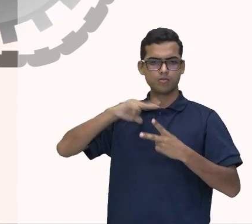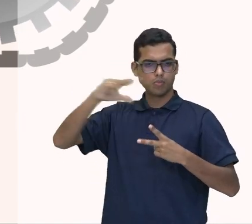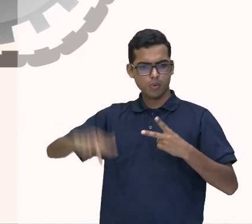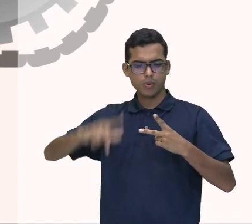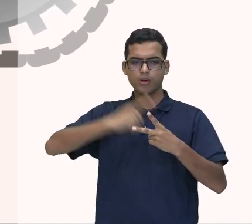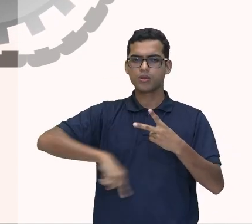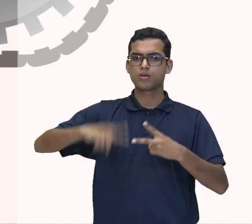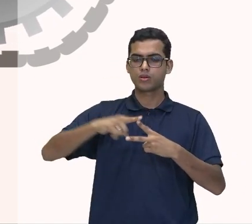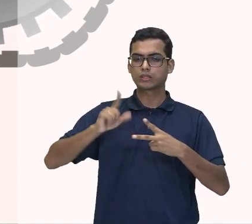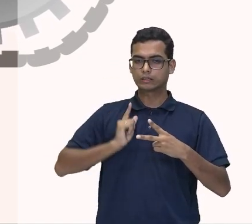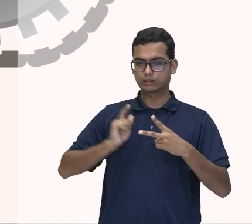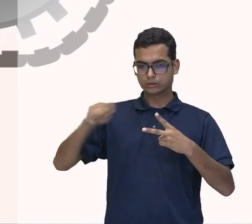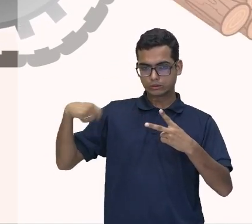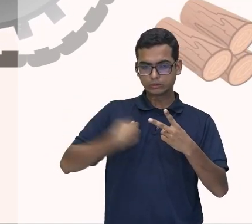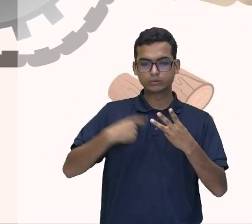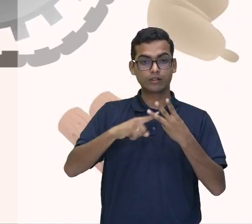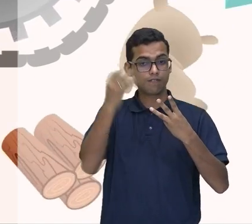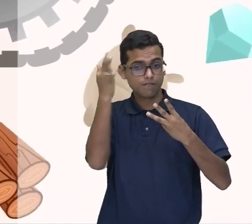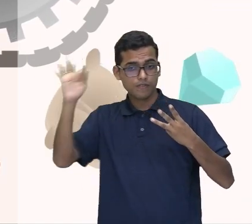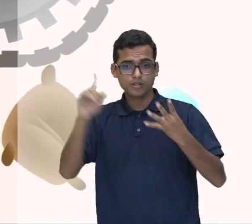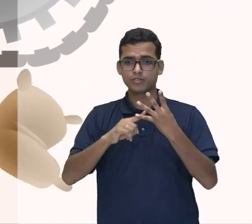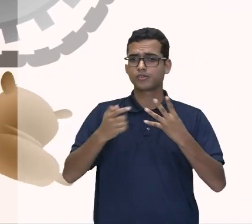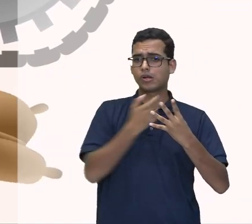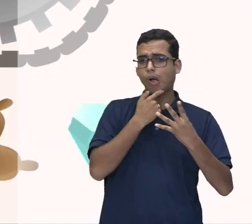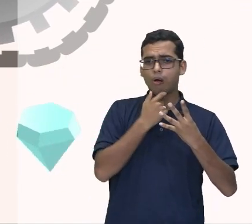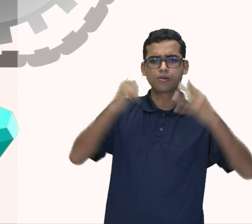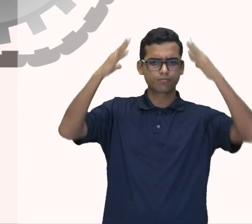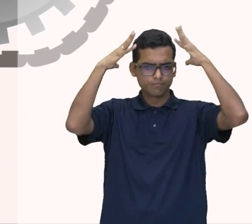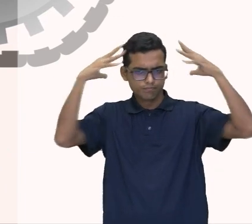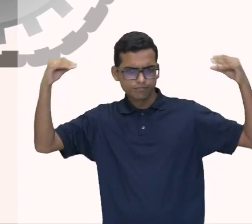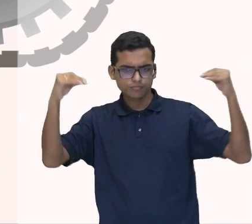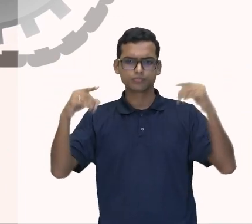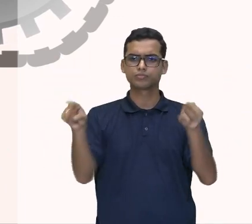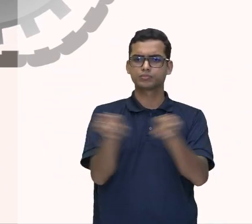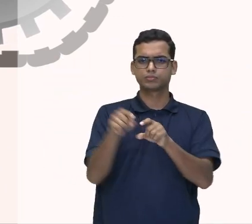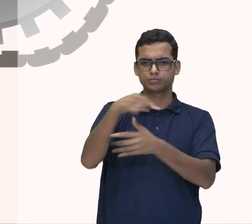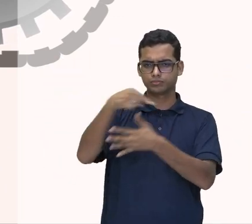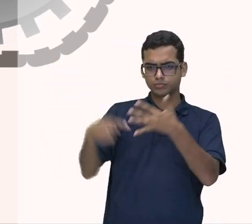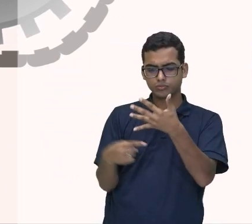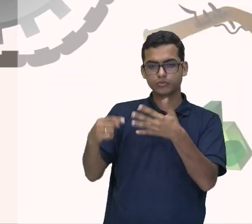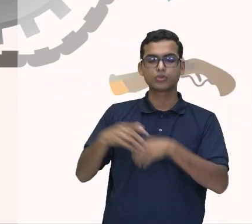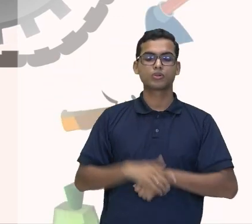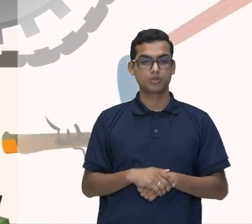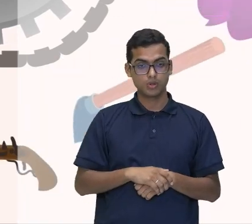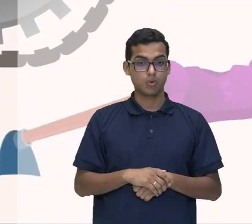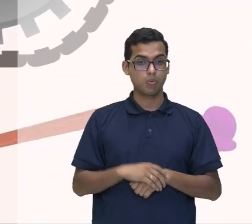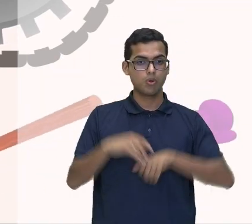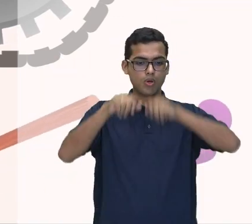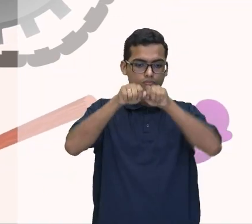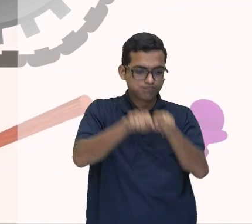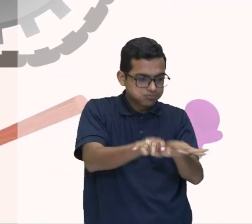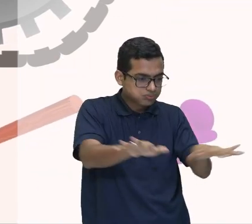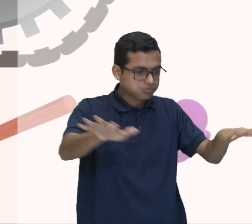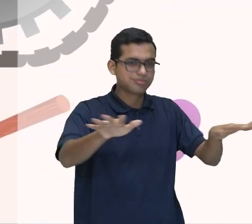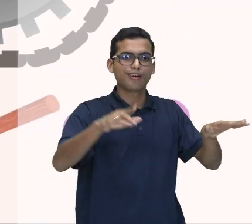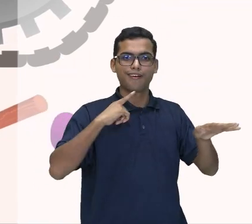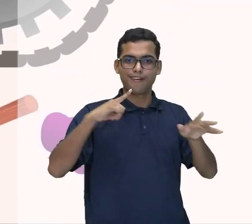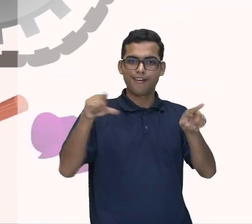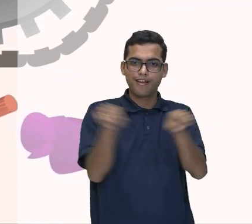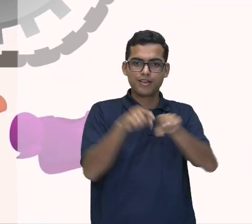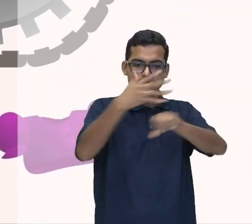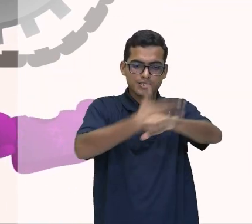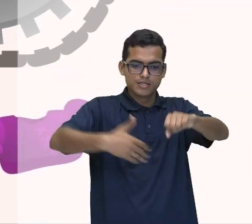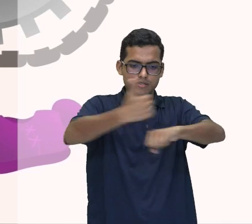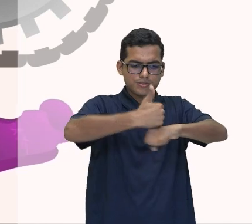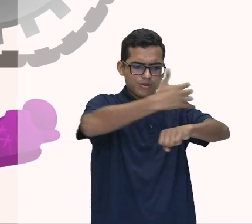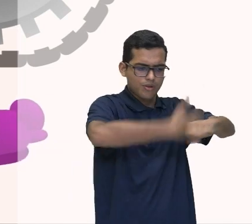Espanha, Holanda, França e Inglaterra expandiram seus domínios territoriais e fundaram colônias de exploração,